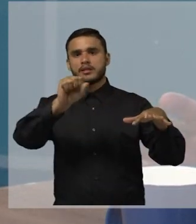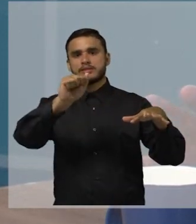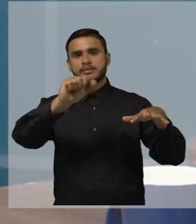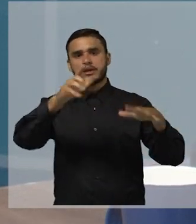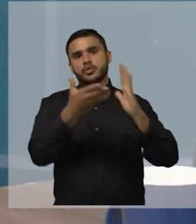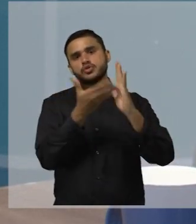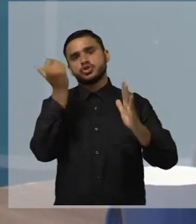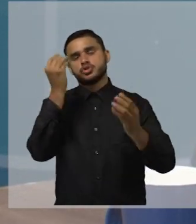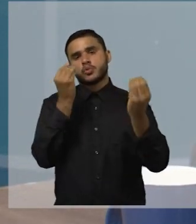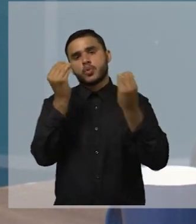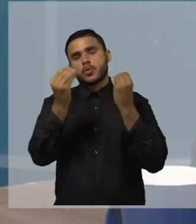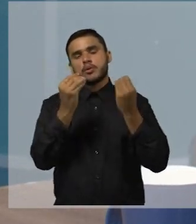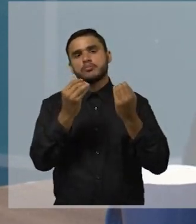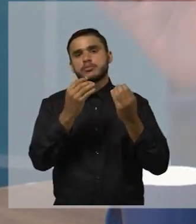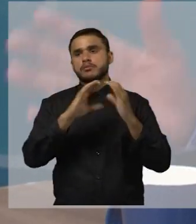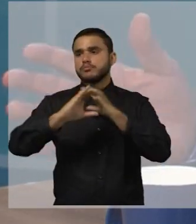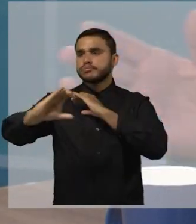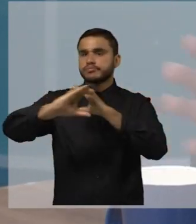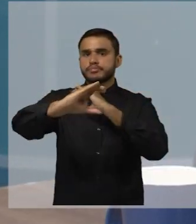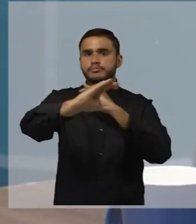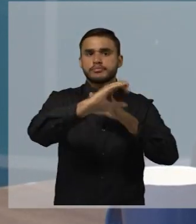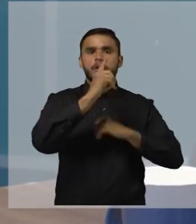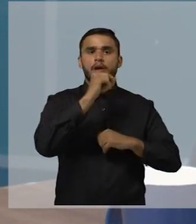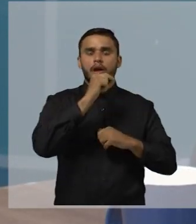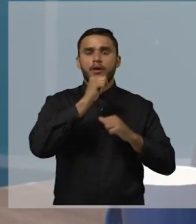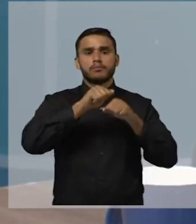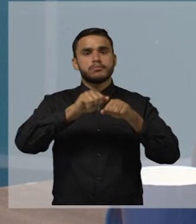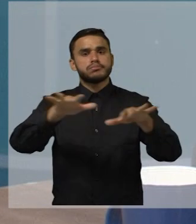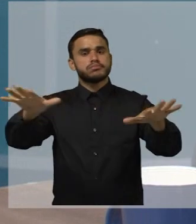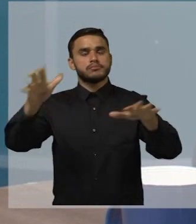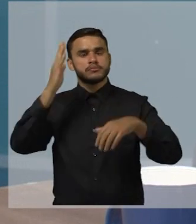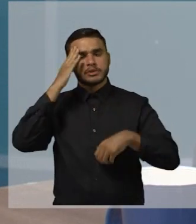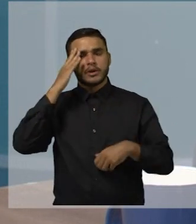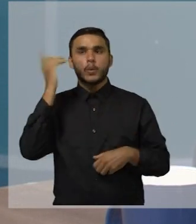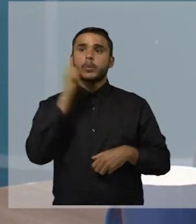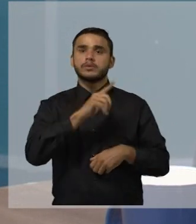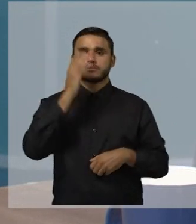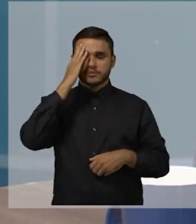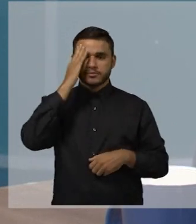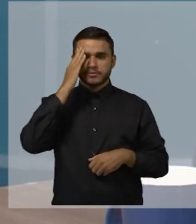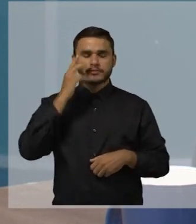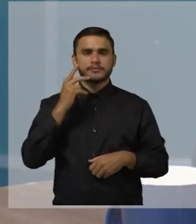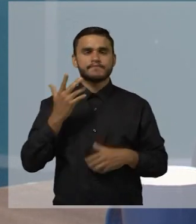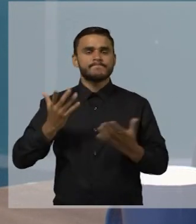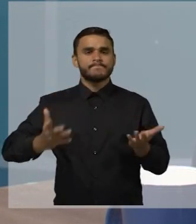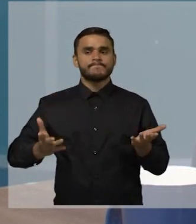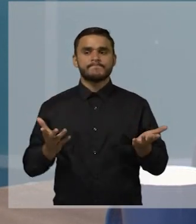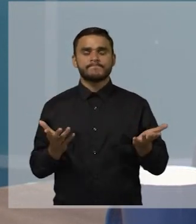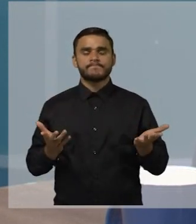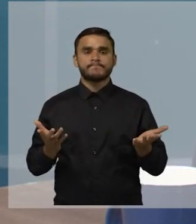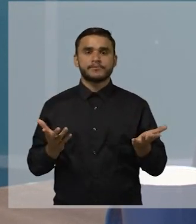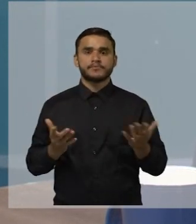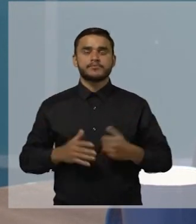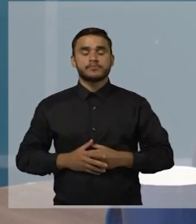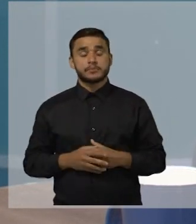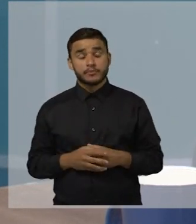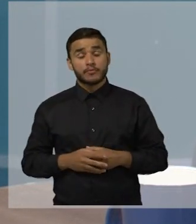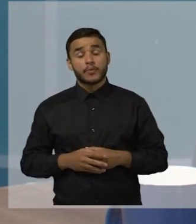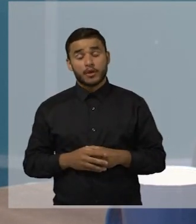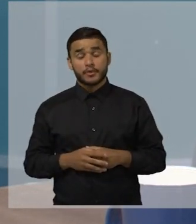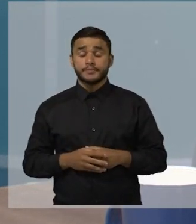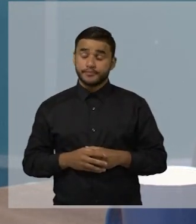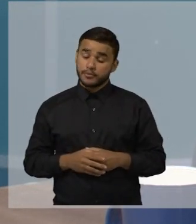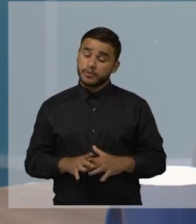coisas pontuais, muito longe de representar o que seria uma intervenção objetiva. Agora, é preciso que a gente